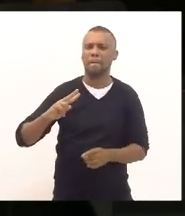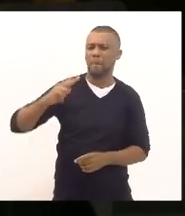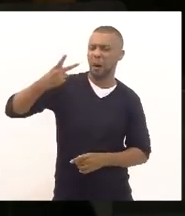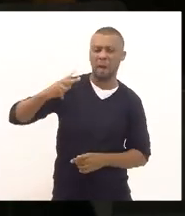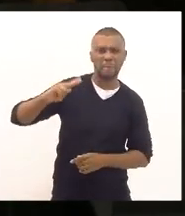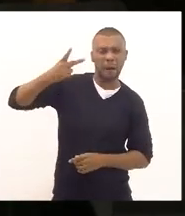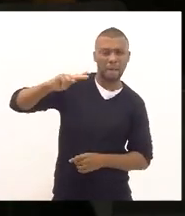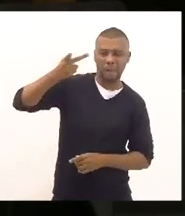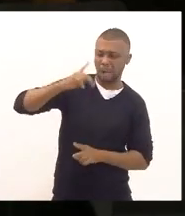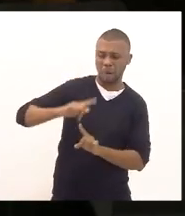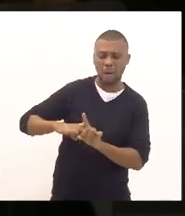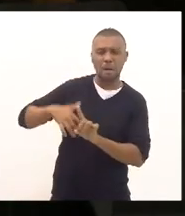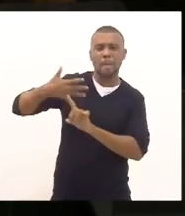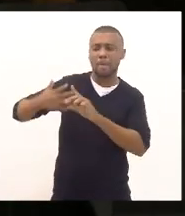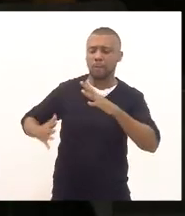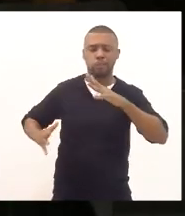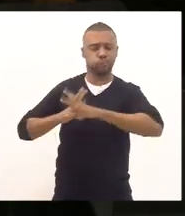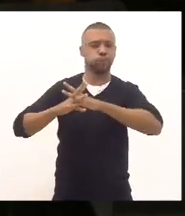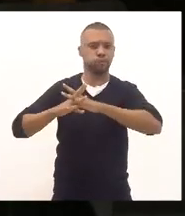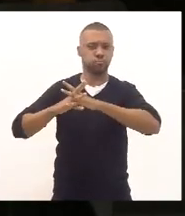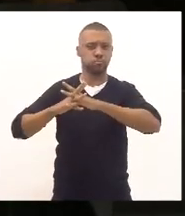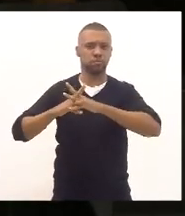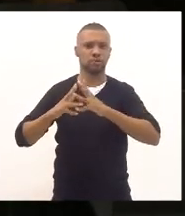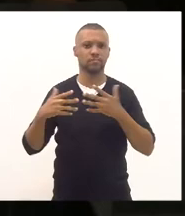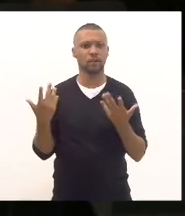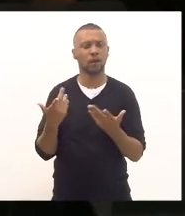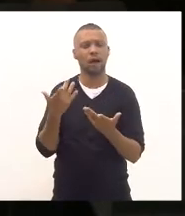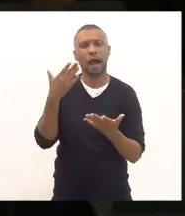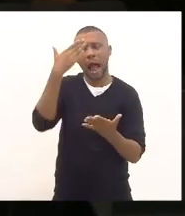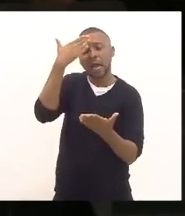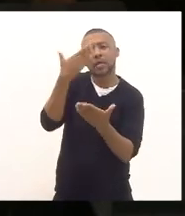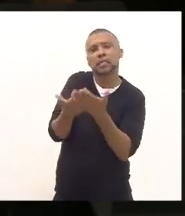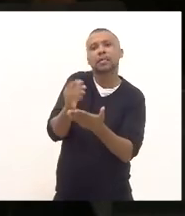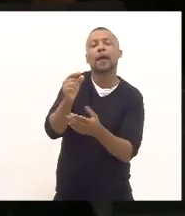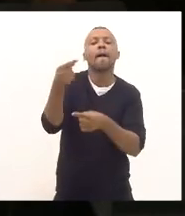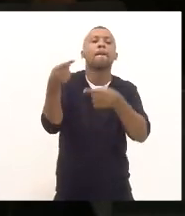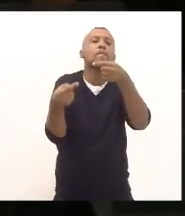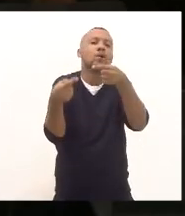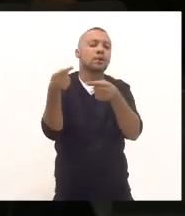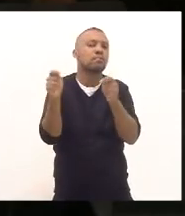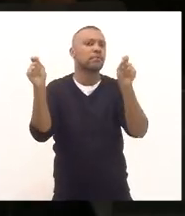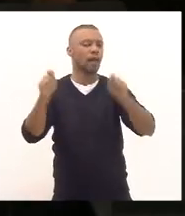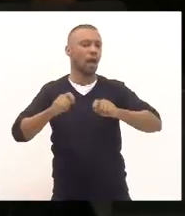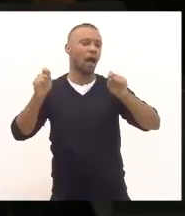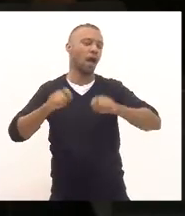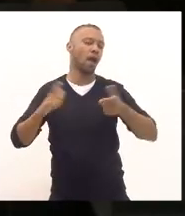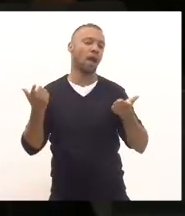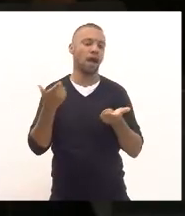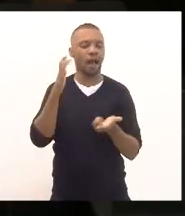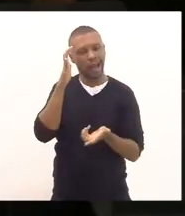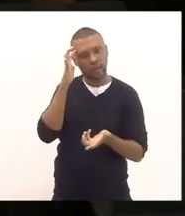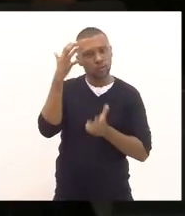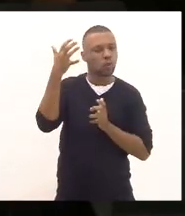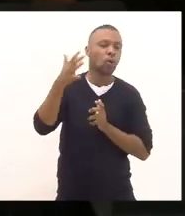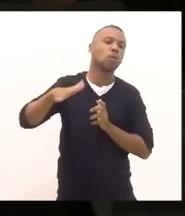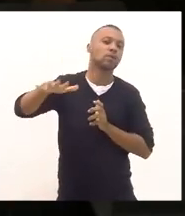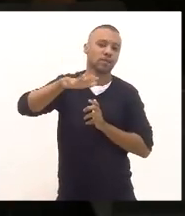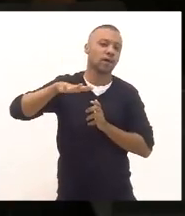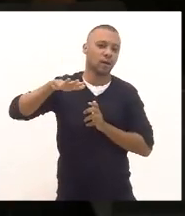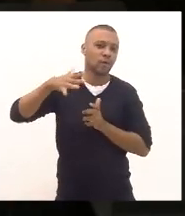de crescer Oi e aí se acha que politicamente a solução